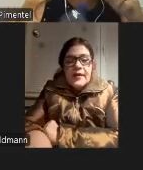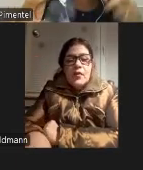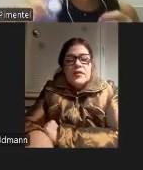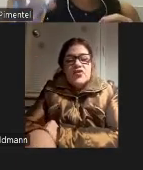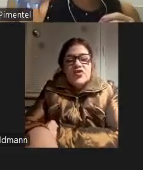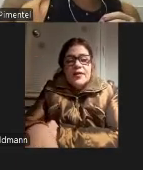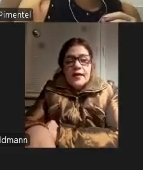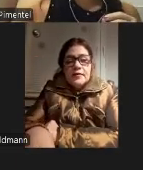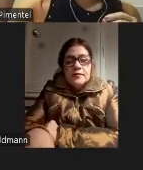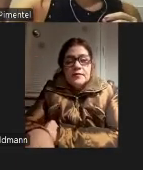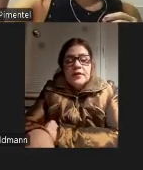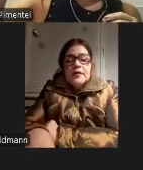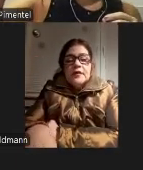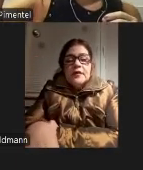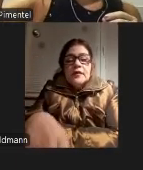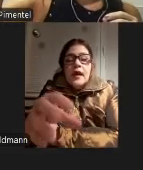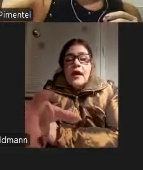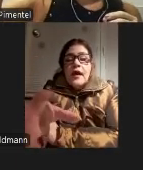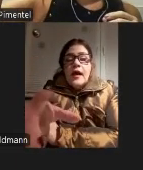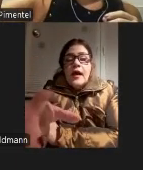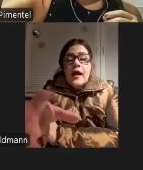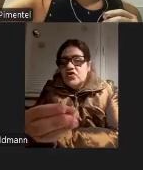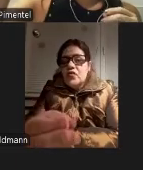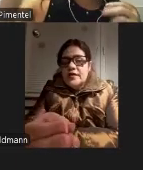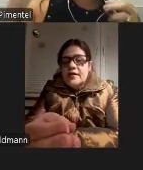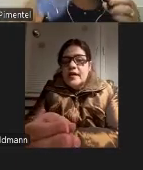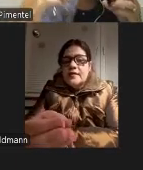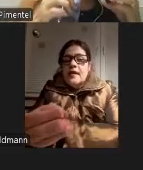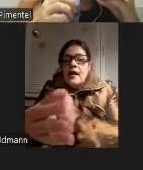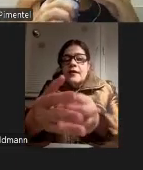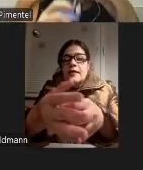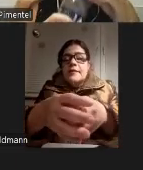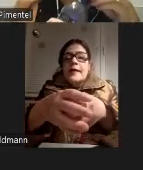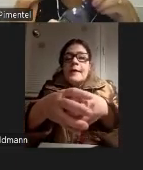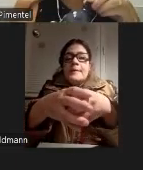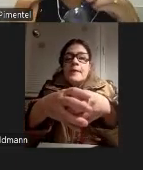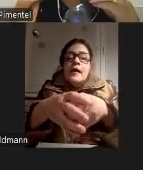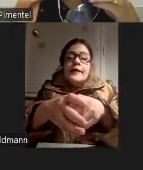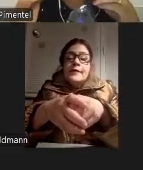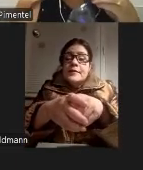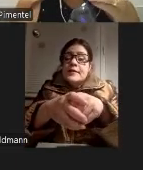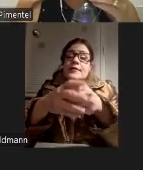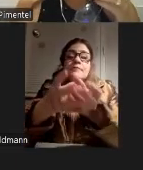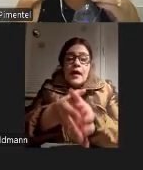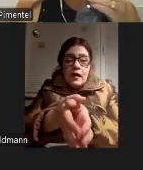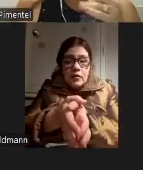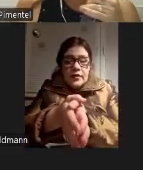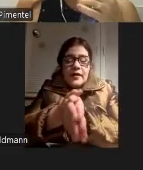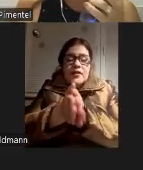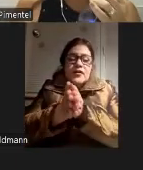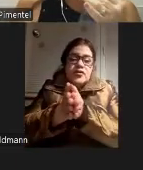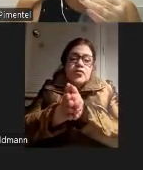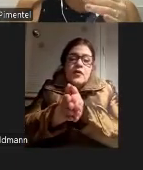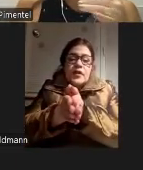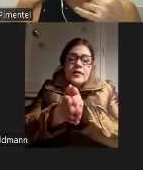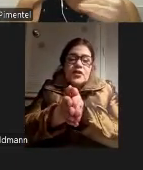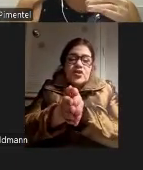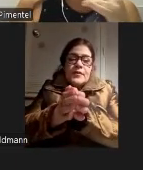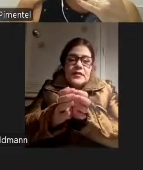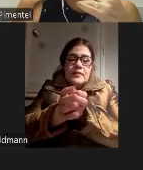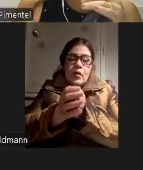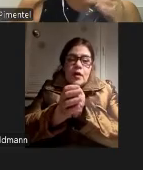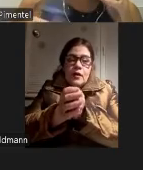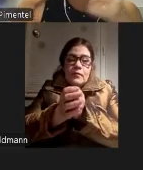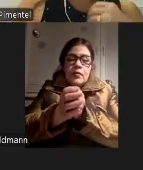gente está hipoxigenado. A área que foi escolhida aí é a área que é a área principal, né, que a gente diz do Alzheimer,